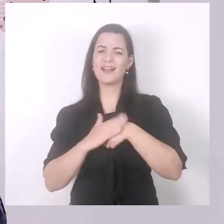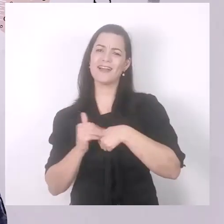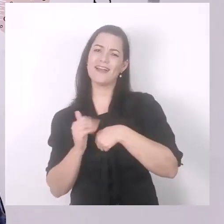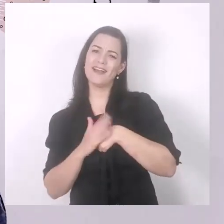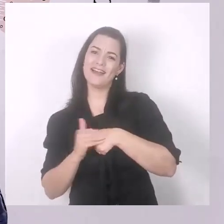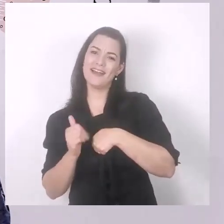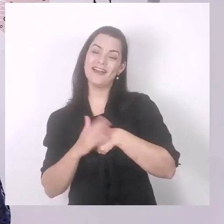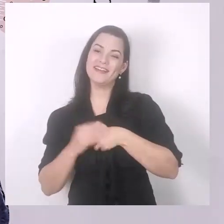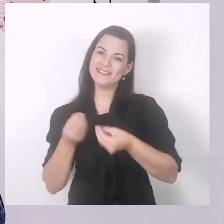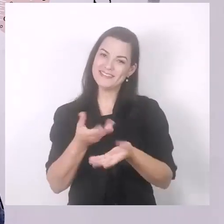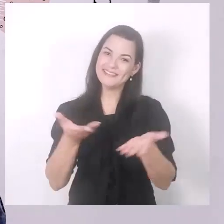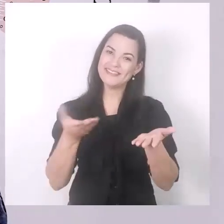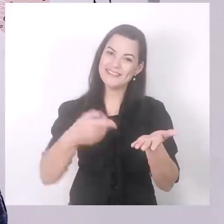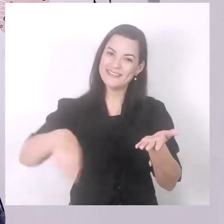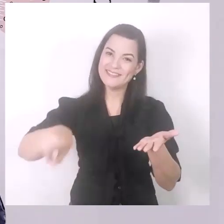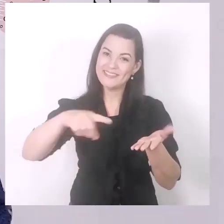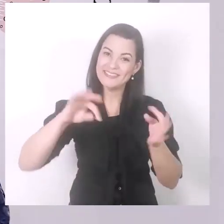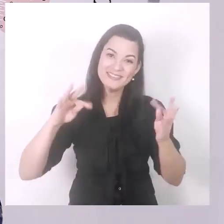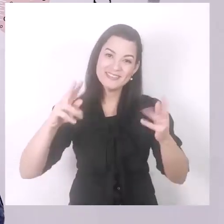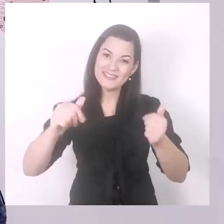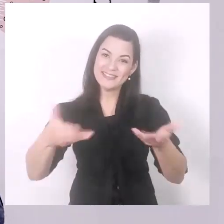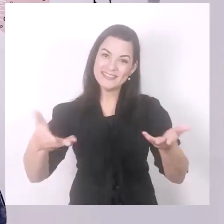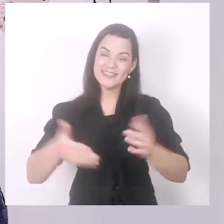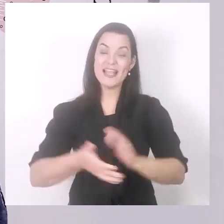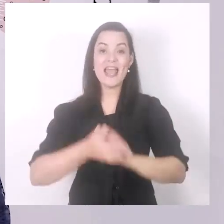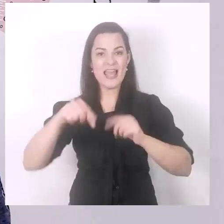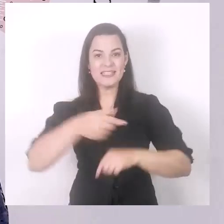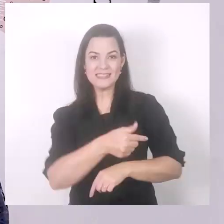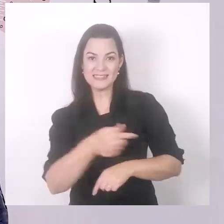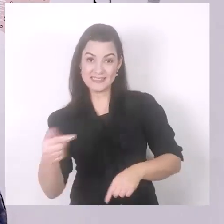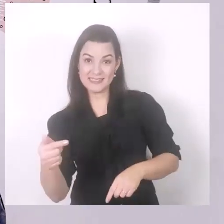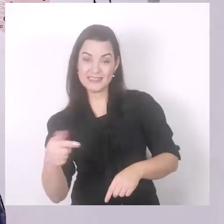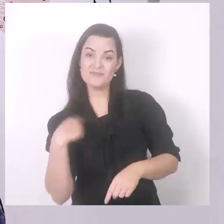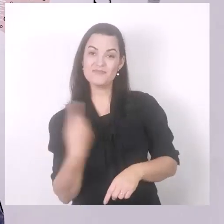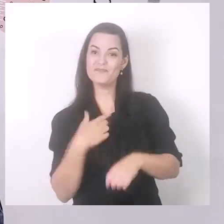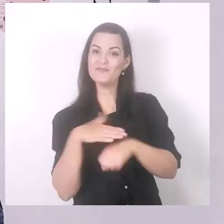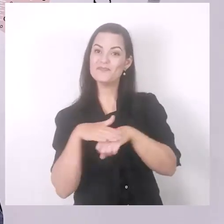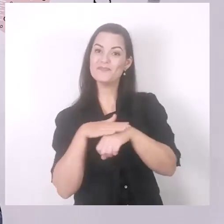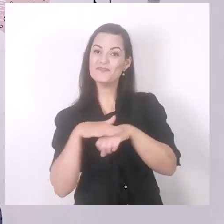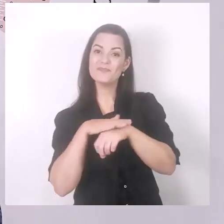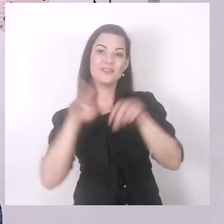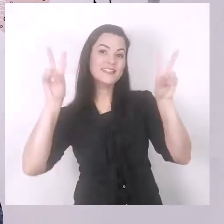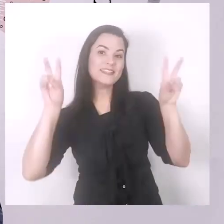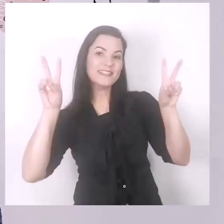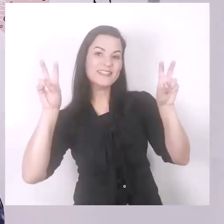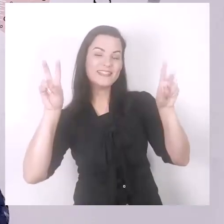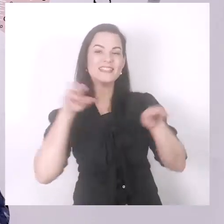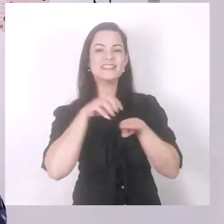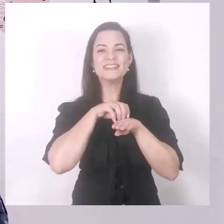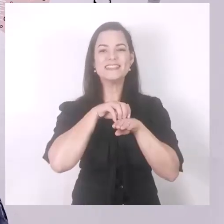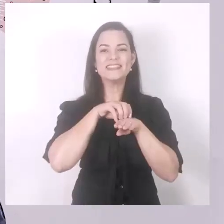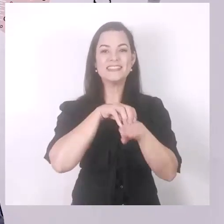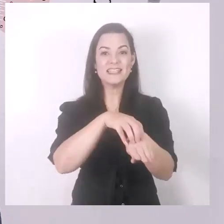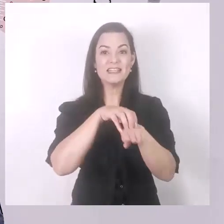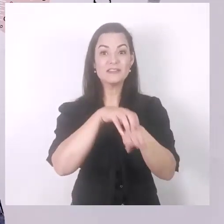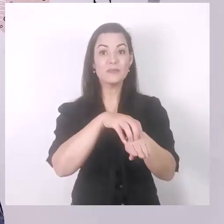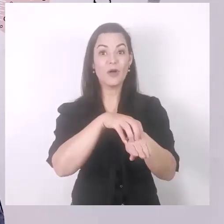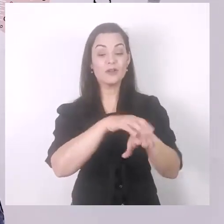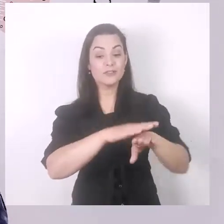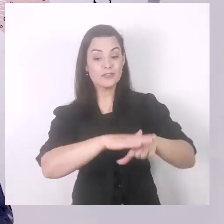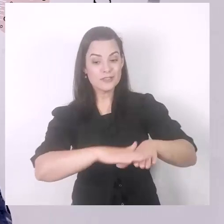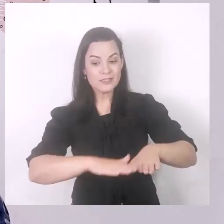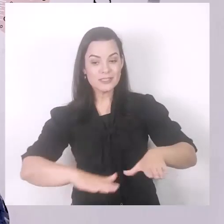carinho para todos vocês. Essa semana nós vamos falar a respeito dos transportes